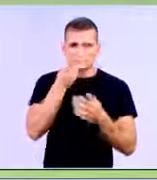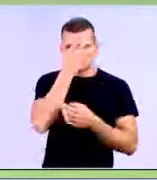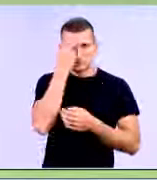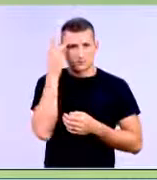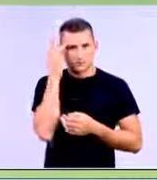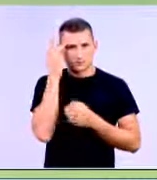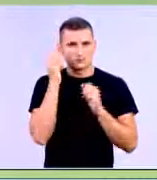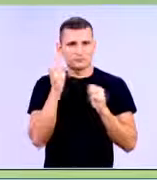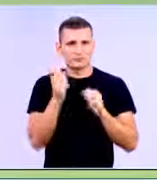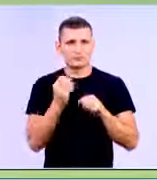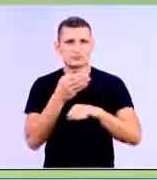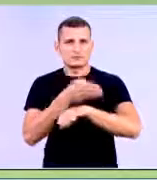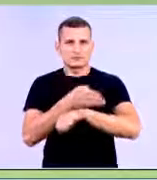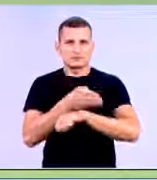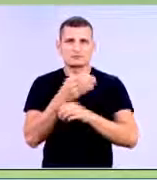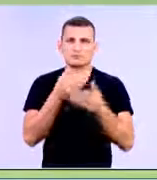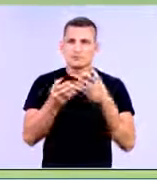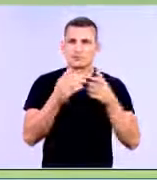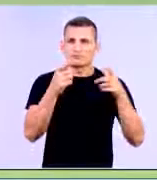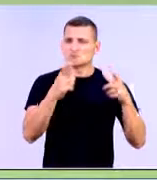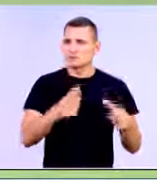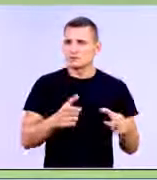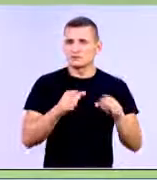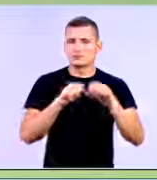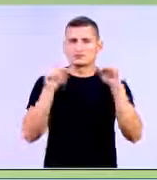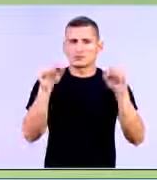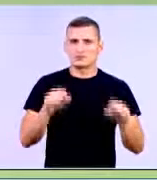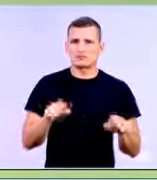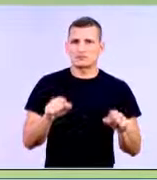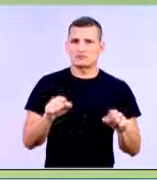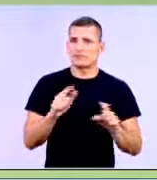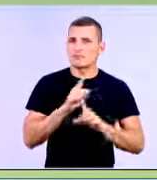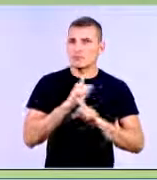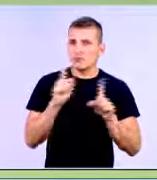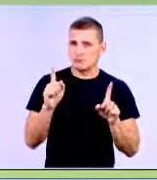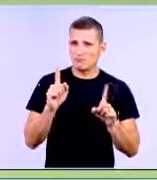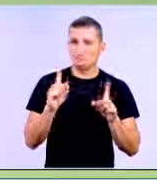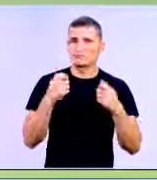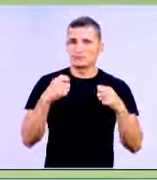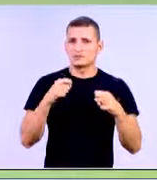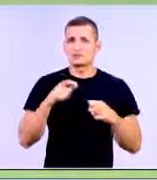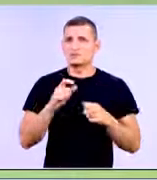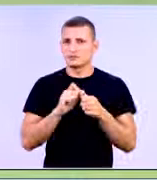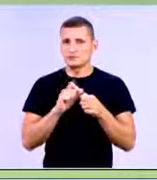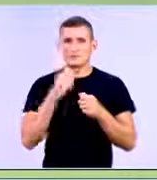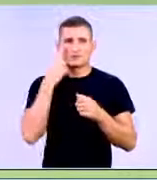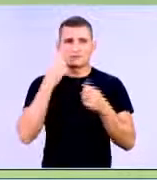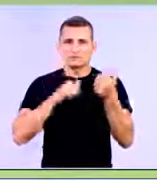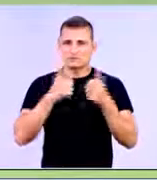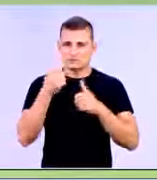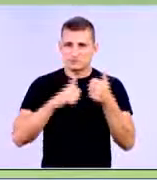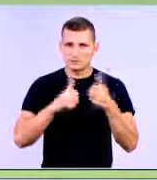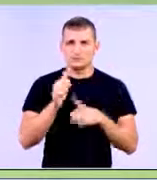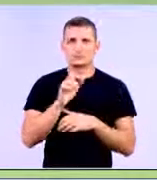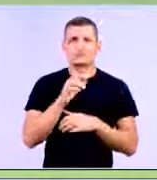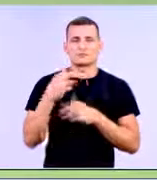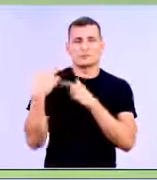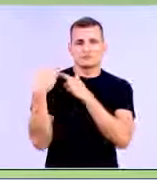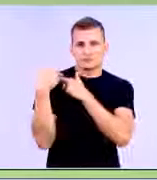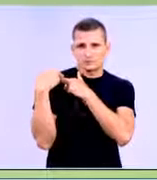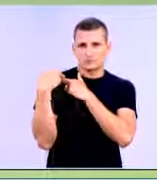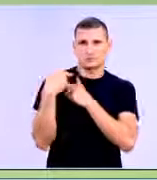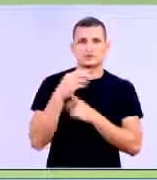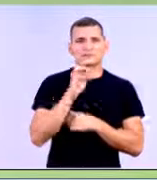pode acessar qualquer parte do sistema? Não. Tem que ser feita uma avaliação e atribuir acessos,